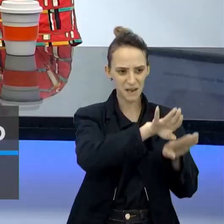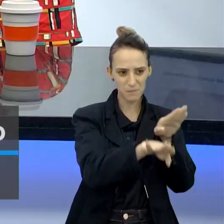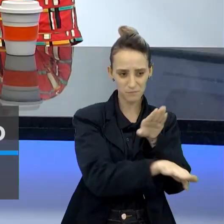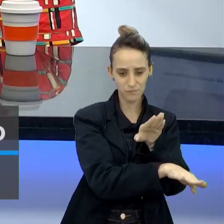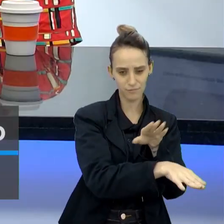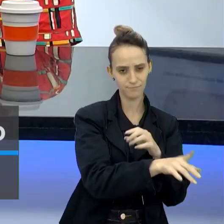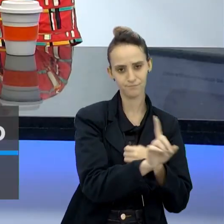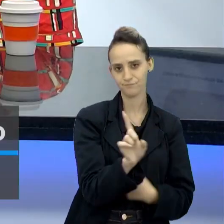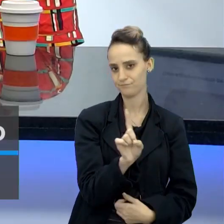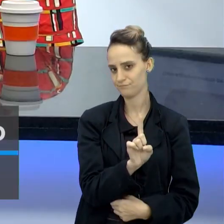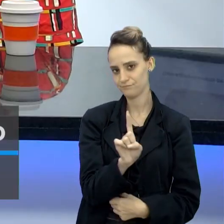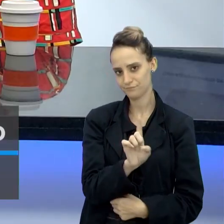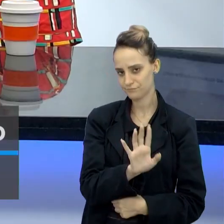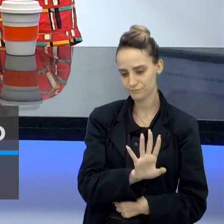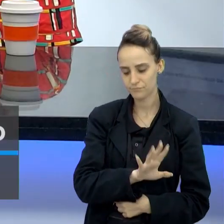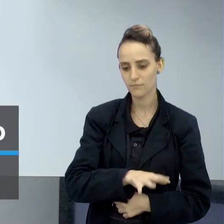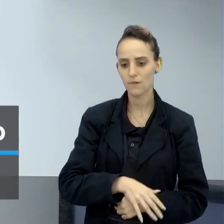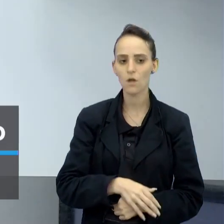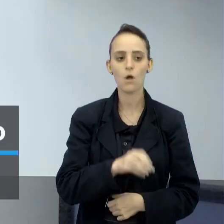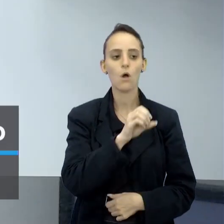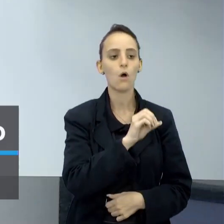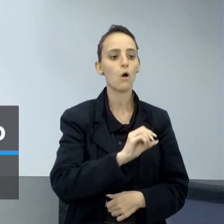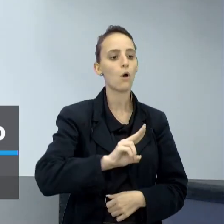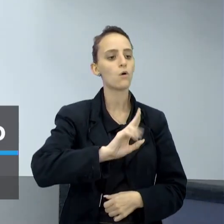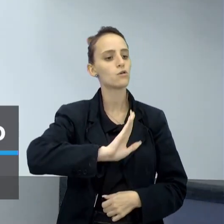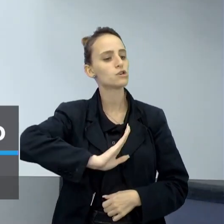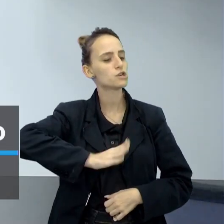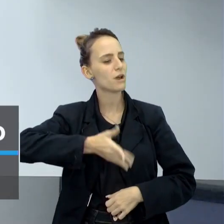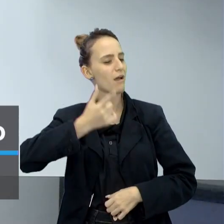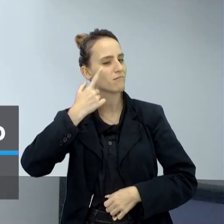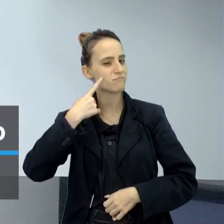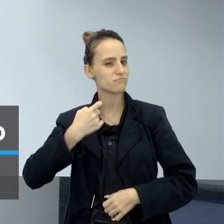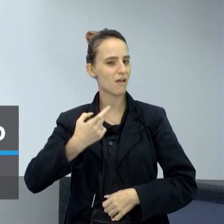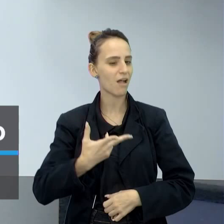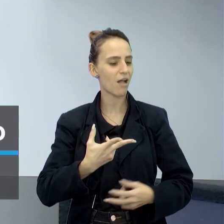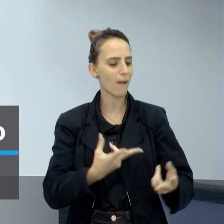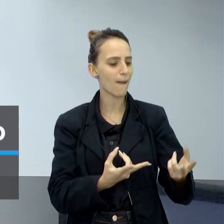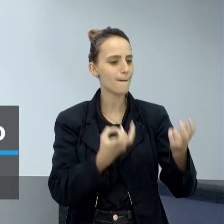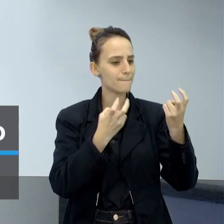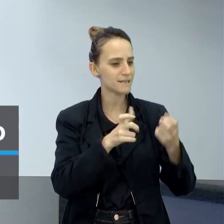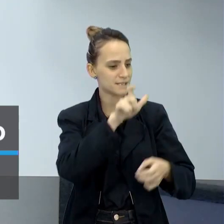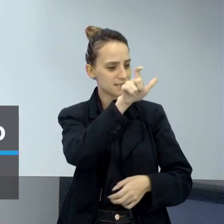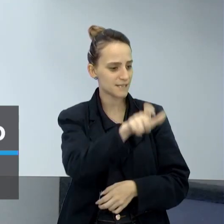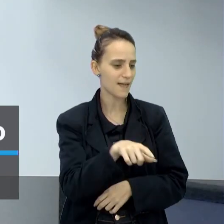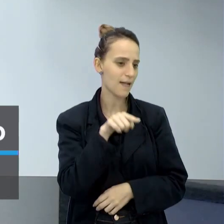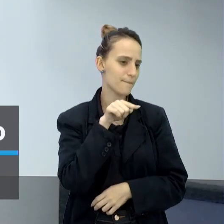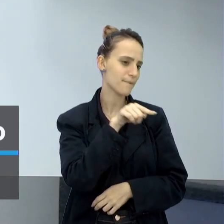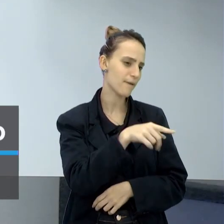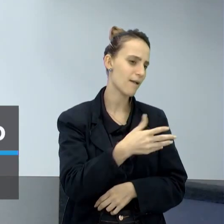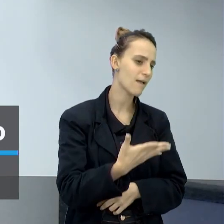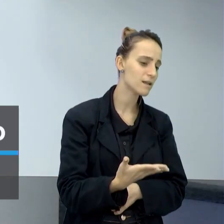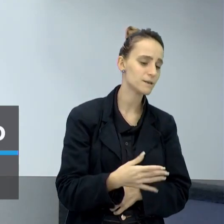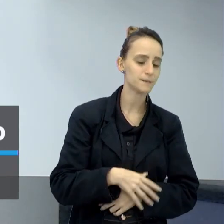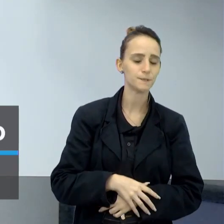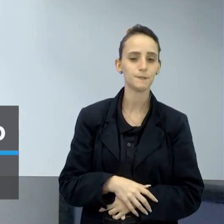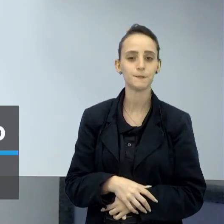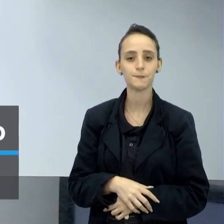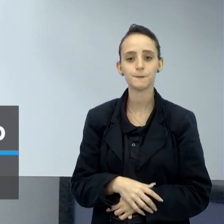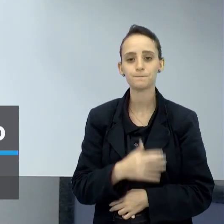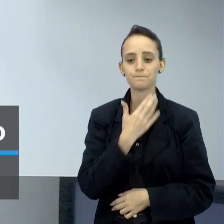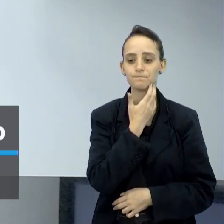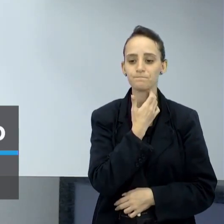primitivo. Ou até mesmo criar estereótipos, né? Porque quando a gente olha dentro de uma herança cultural, a